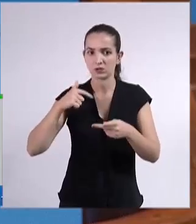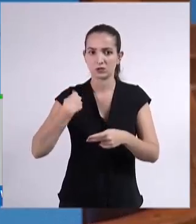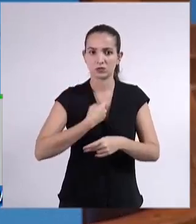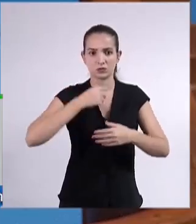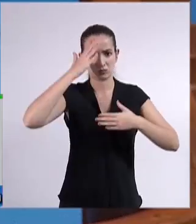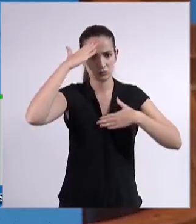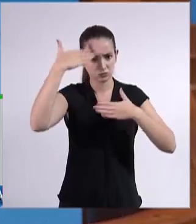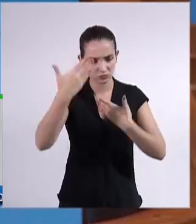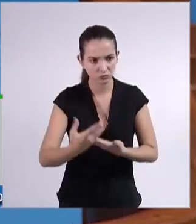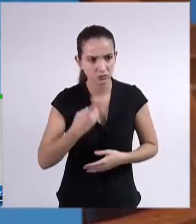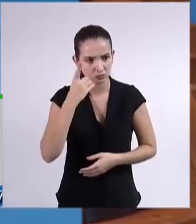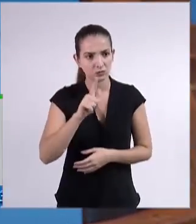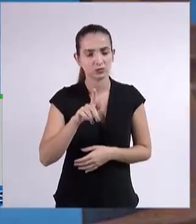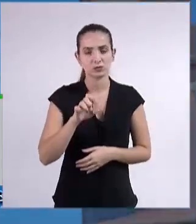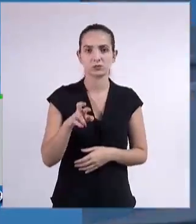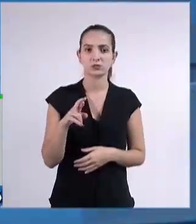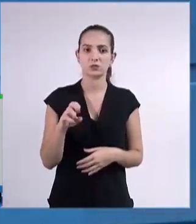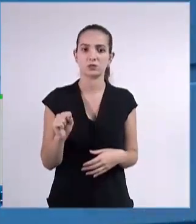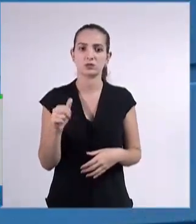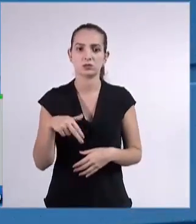nobre colega Gerson Claro.